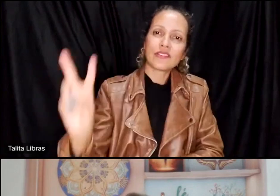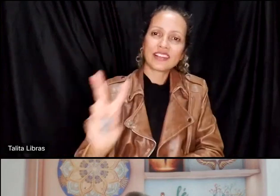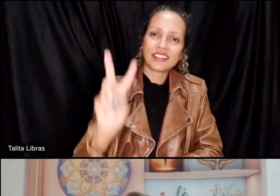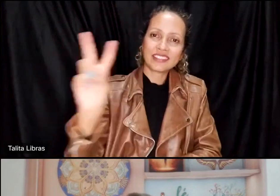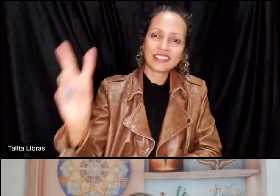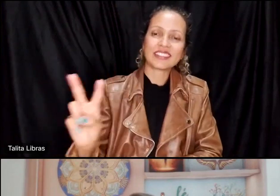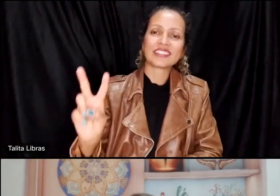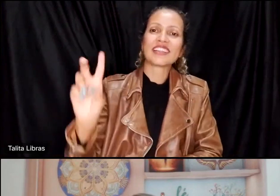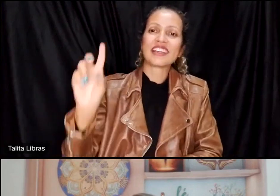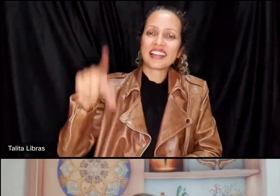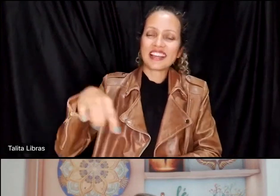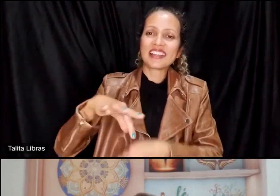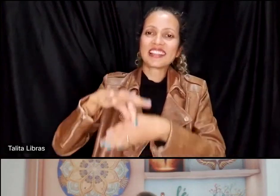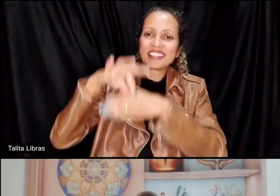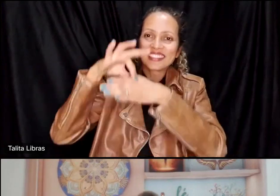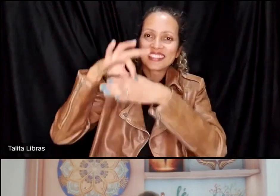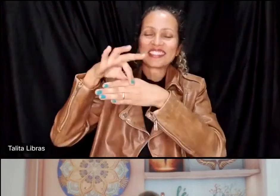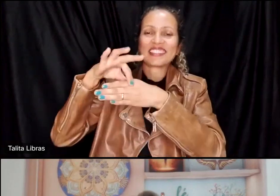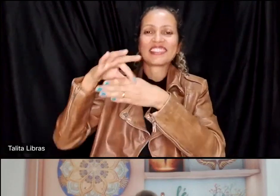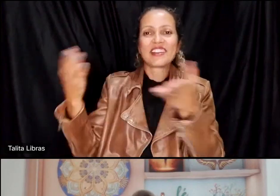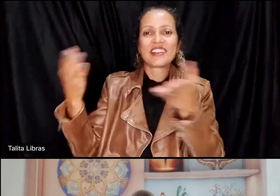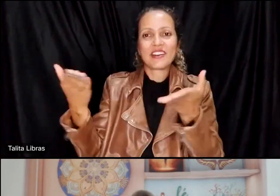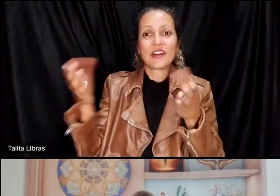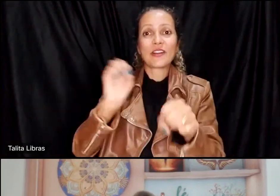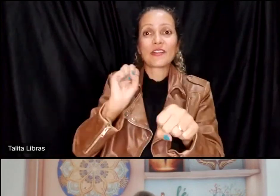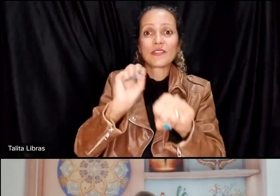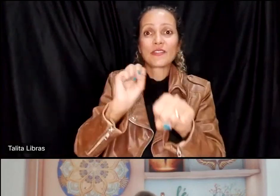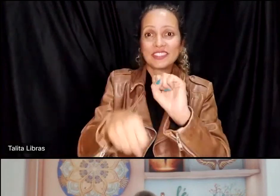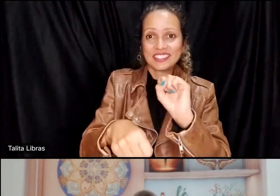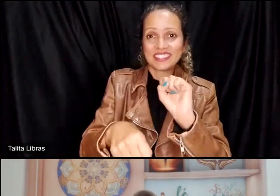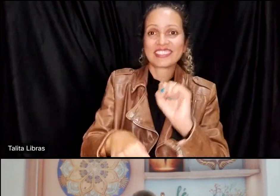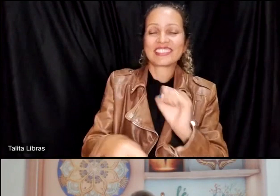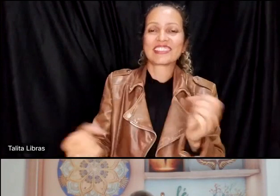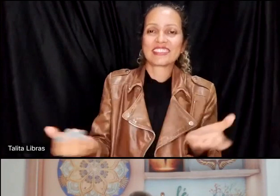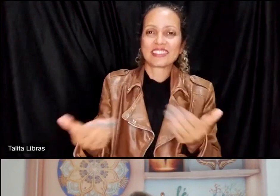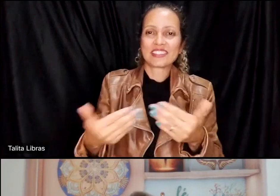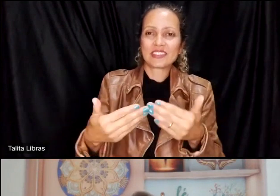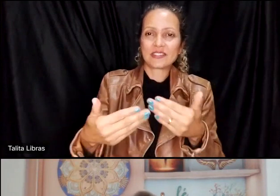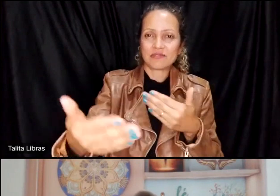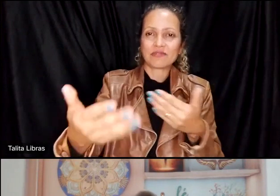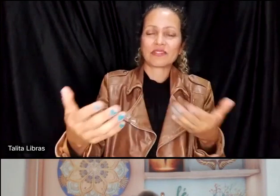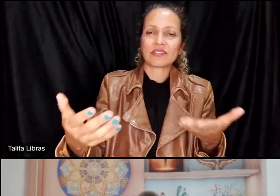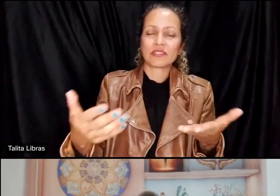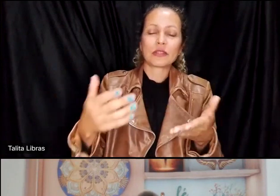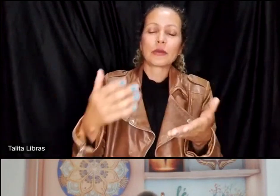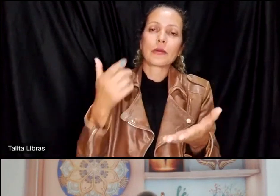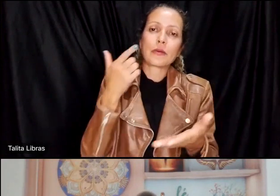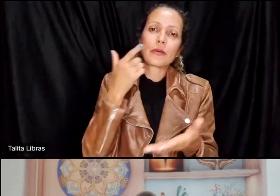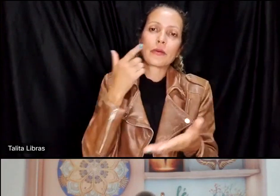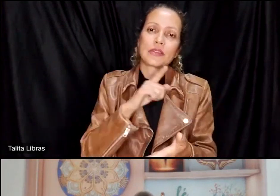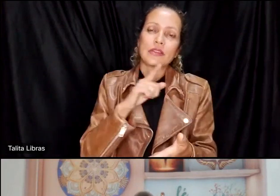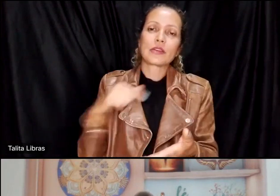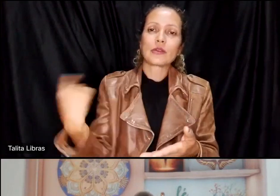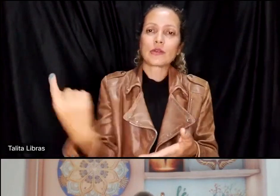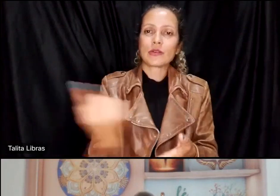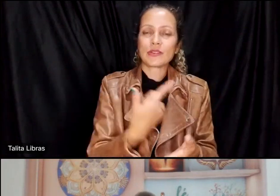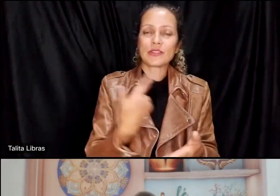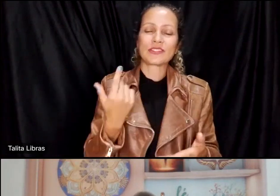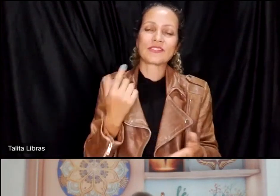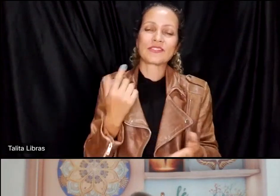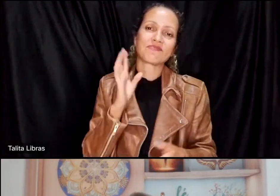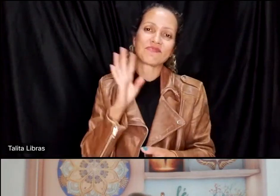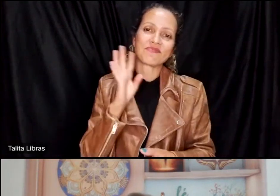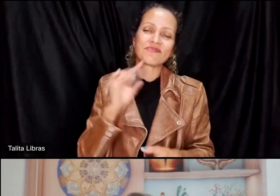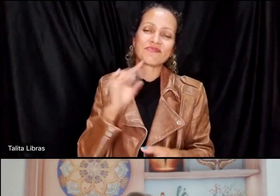gente acabou de fazer a nossa formação. Então, é muito bacana estar aqui com vocês hoje. Bom, eu vou falar um